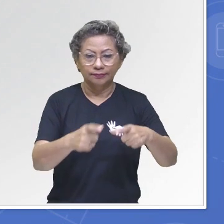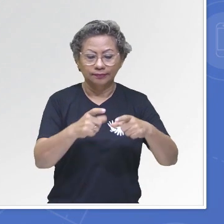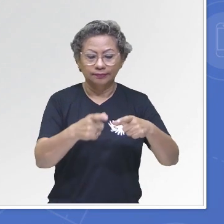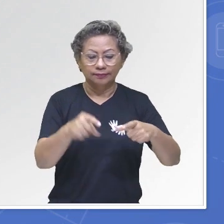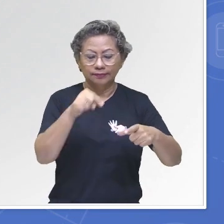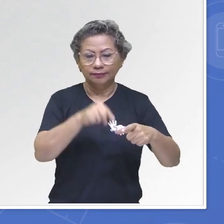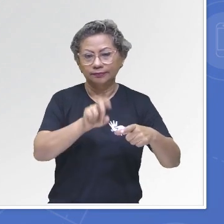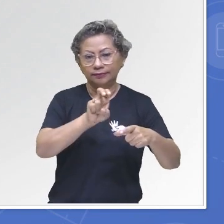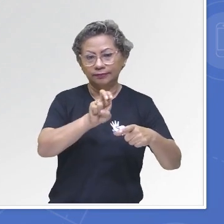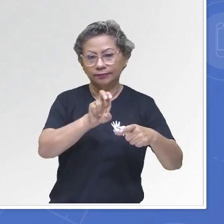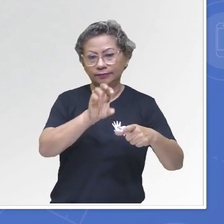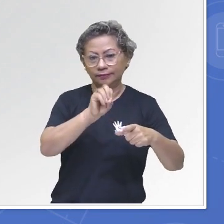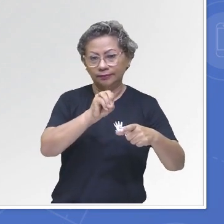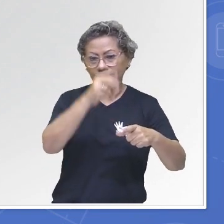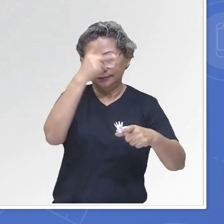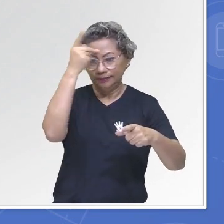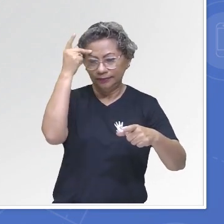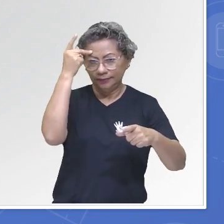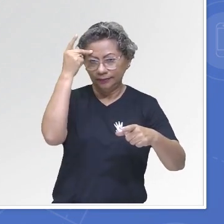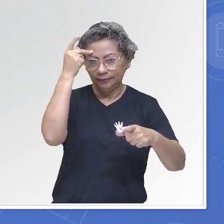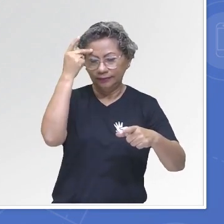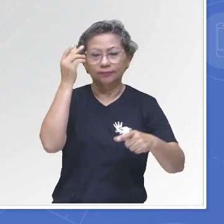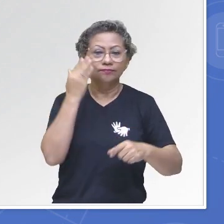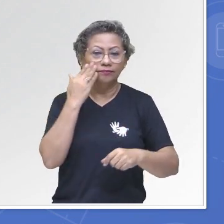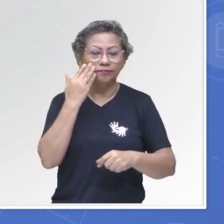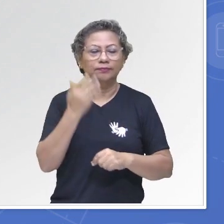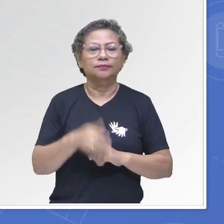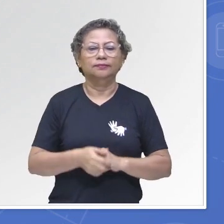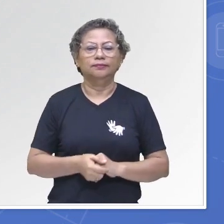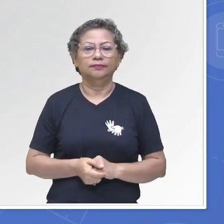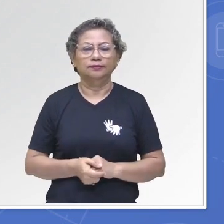qualidade das informações. Vamos seguir em frente agora.